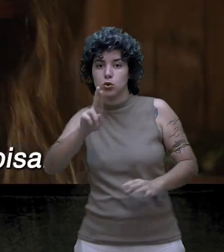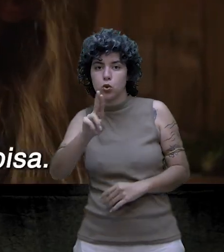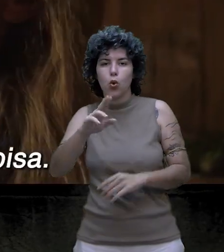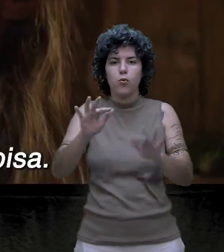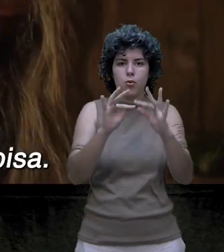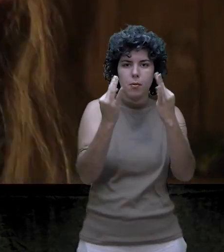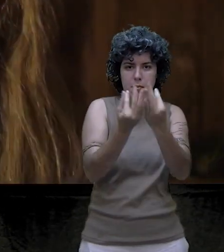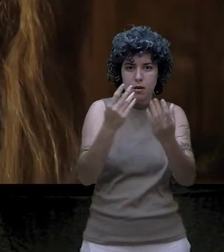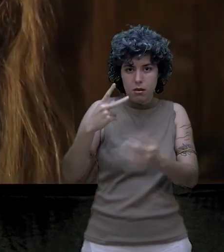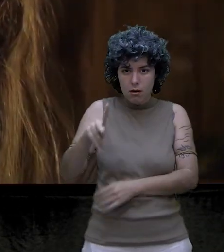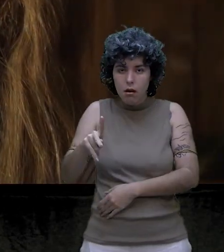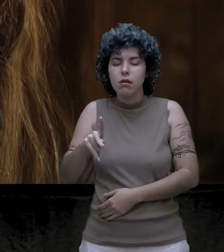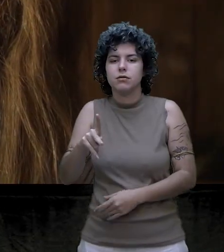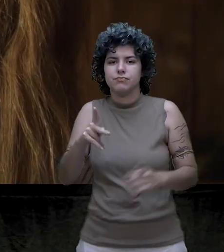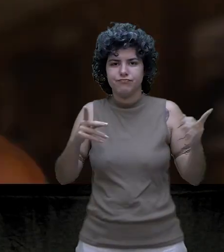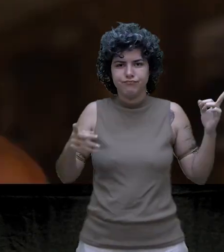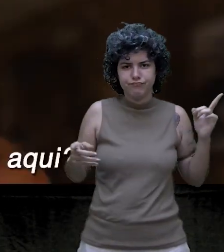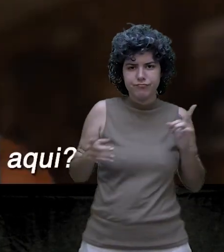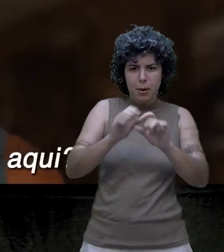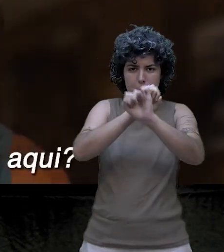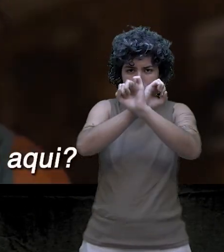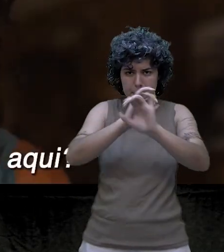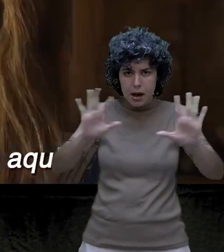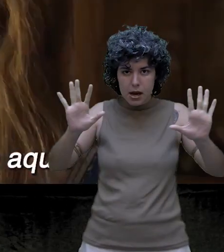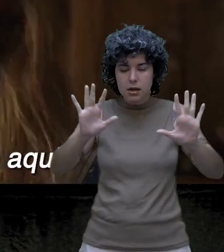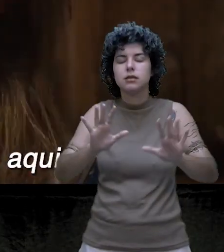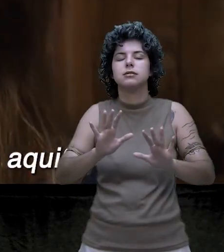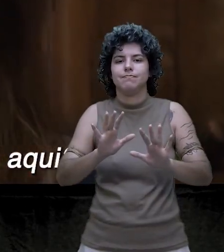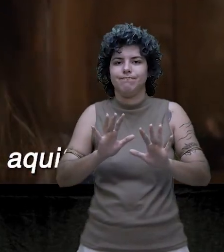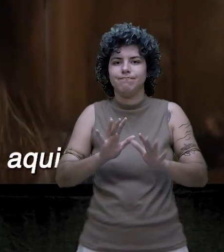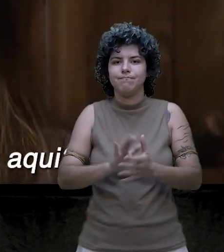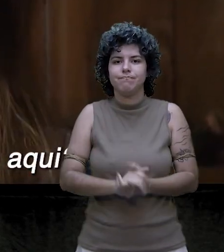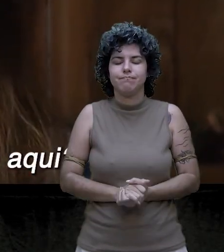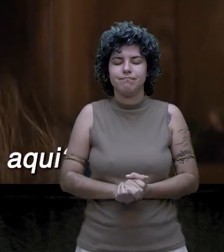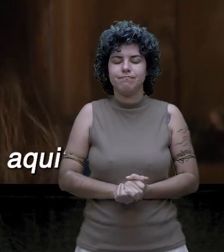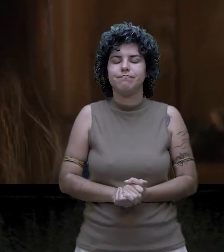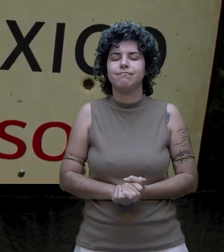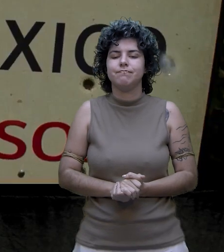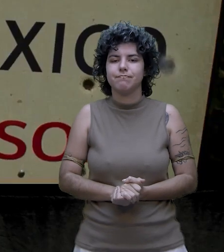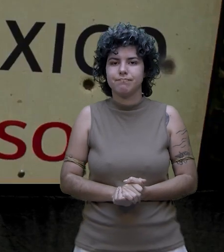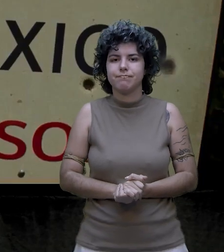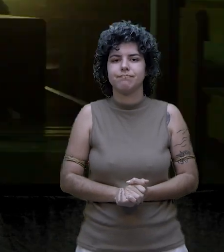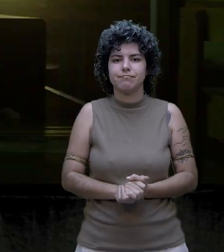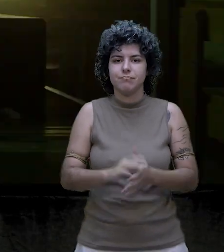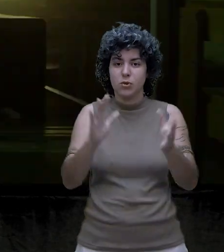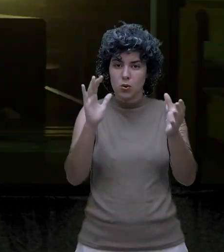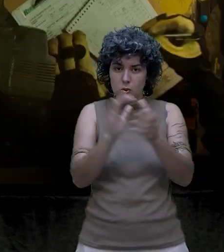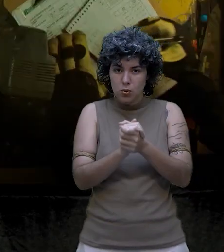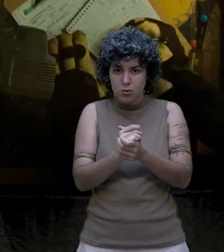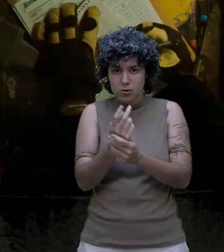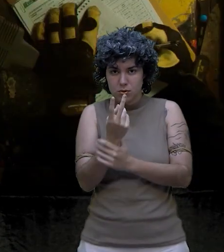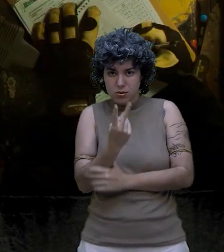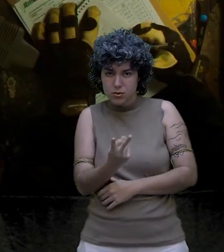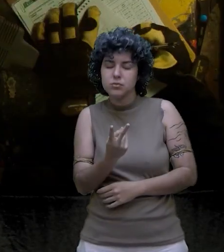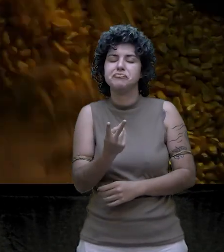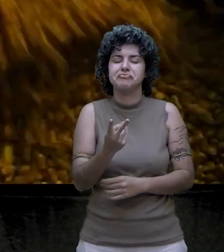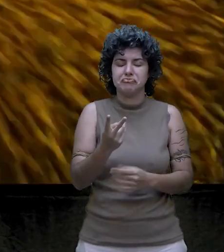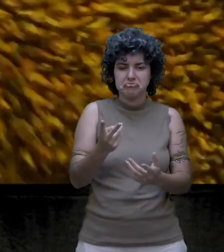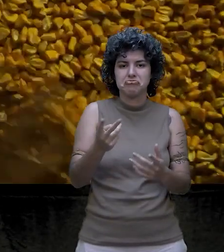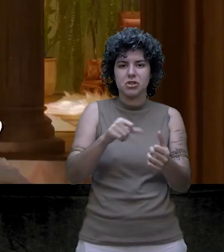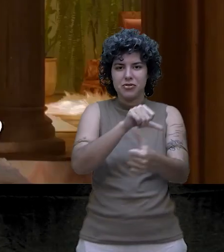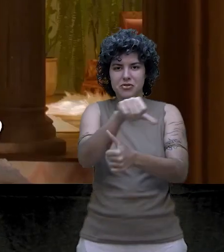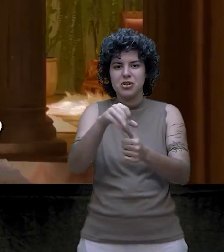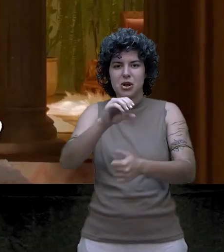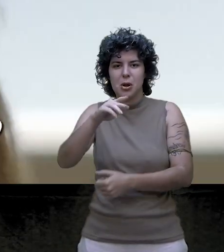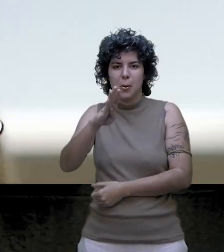jogada... Yeah, you like guns? Not really. What the fuck you doing here then? o casal vira Bonnie Bonnie, mas com